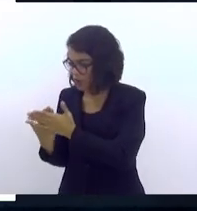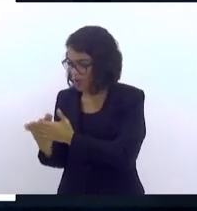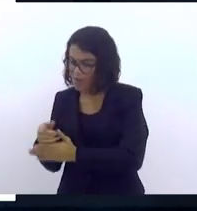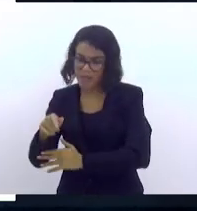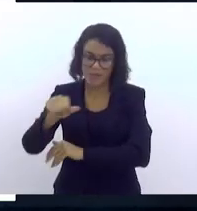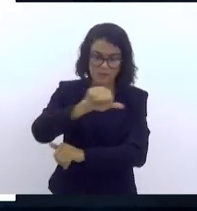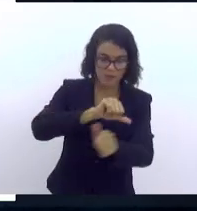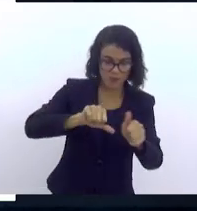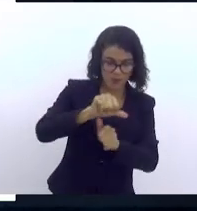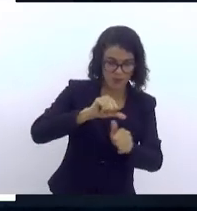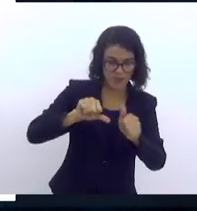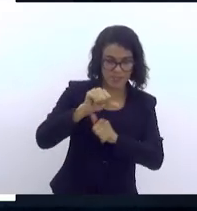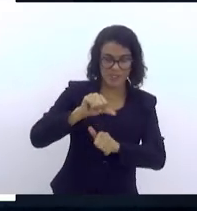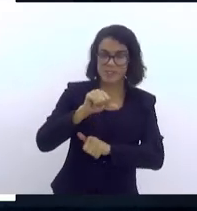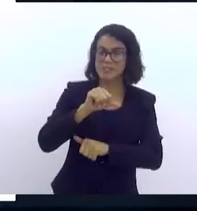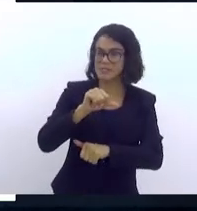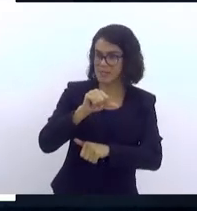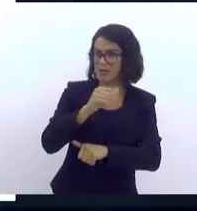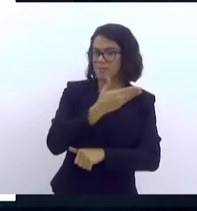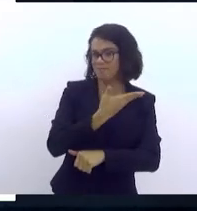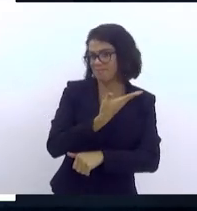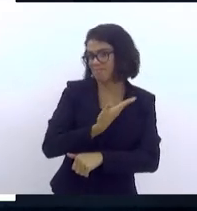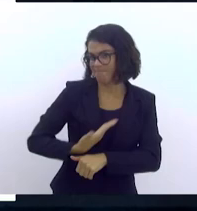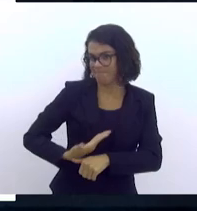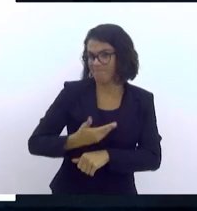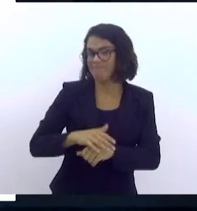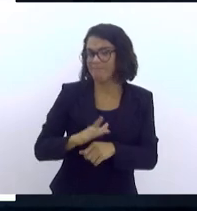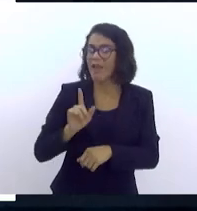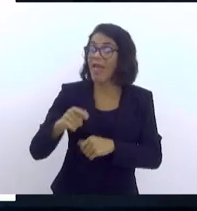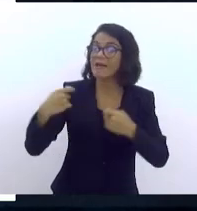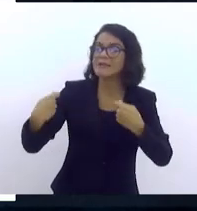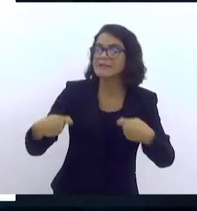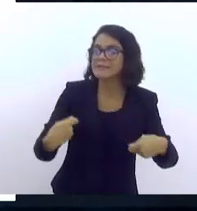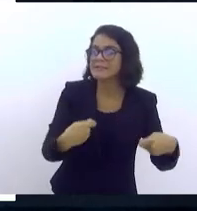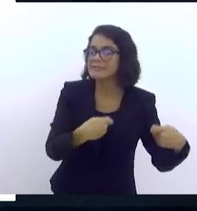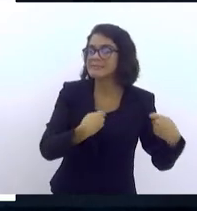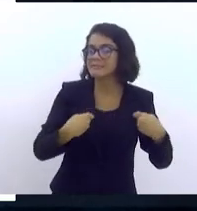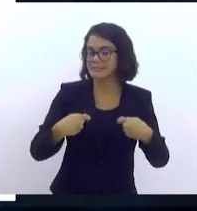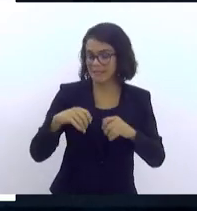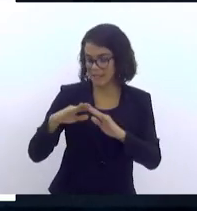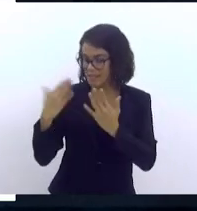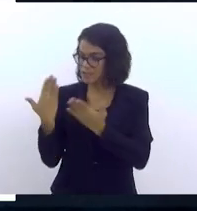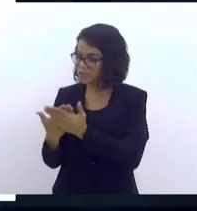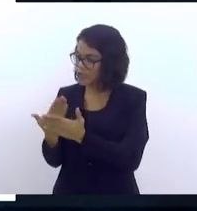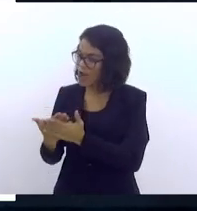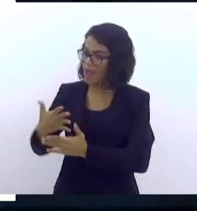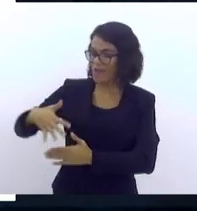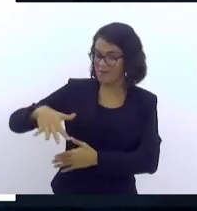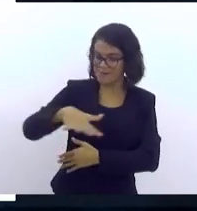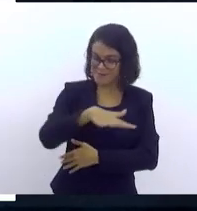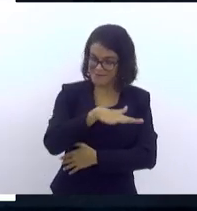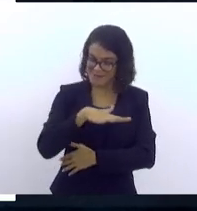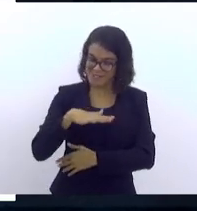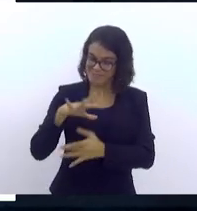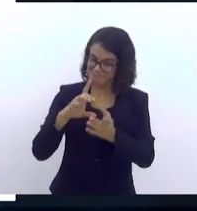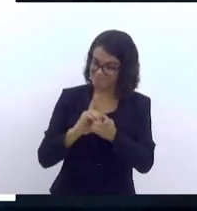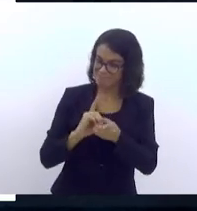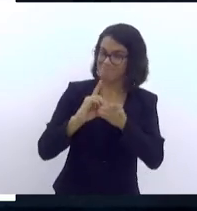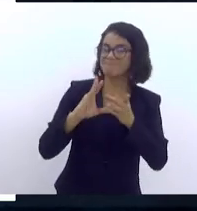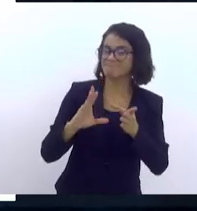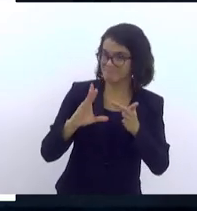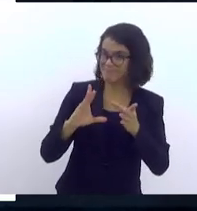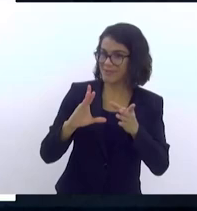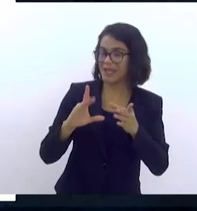essas reformas de estado o que a gente está falando é sobre isso é sobre a necessidade de que a escola seja esse espaço realmente democrático